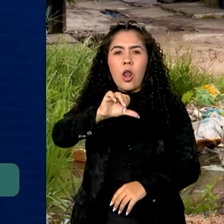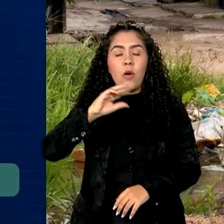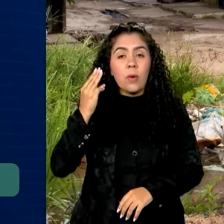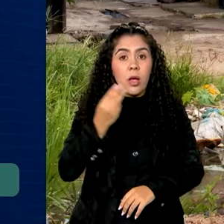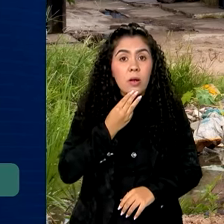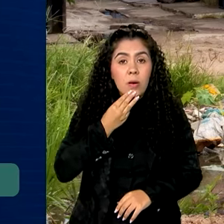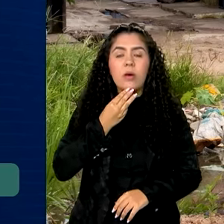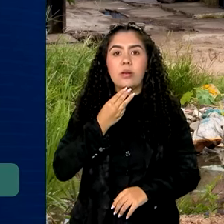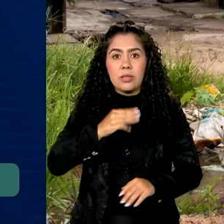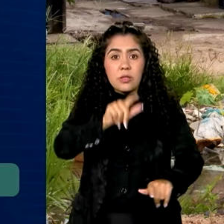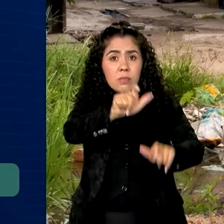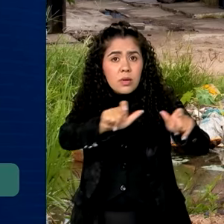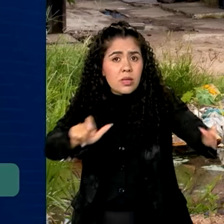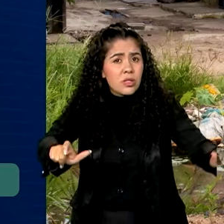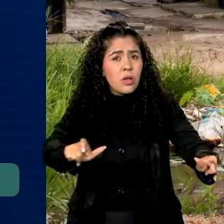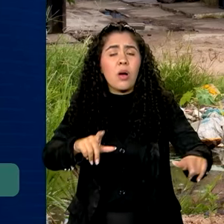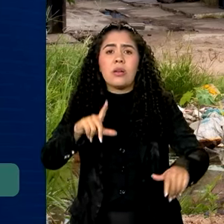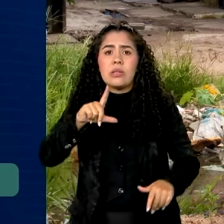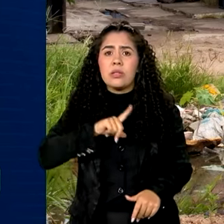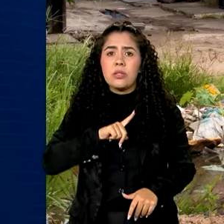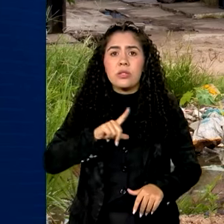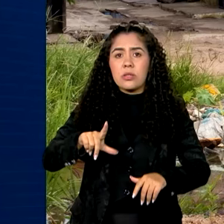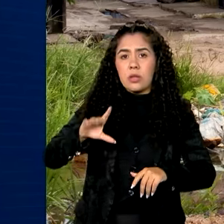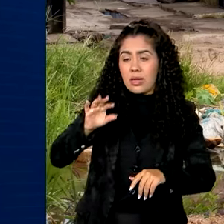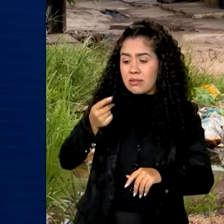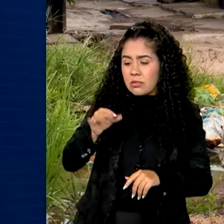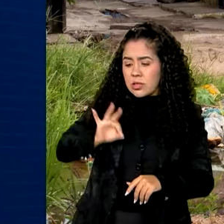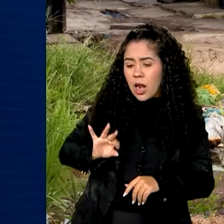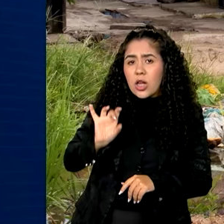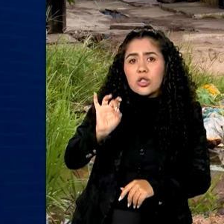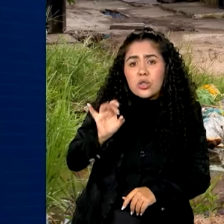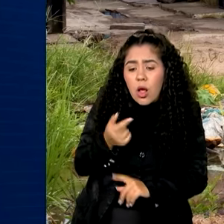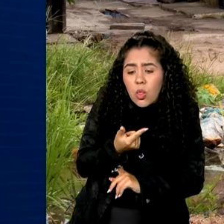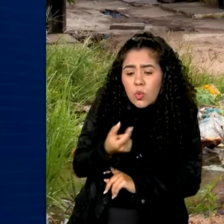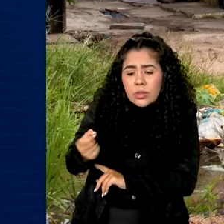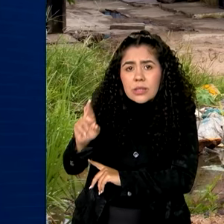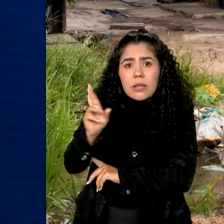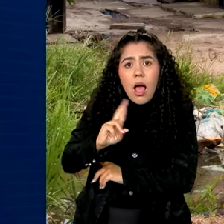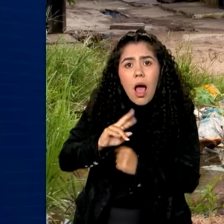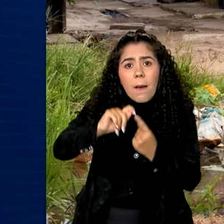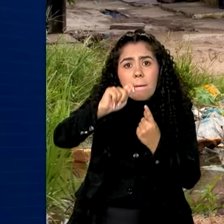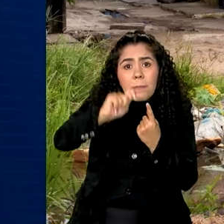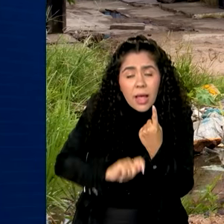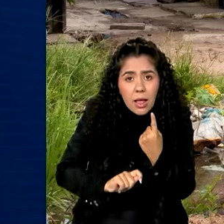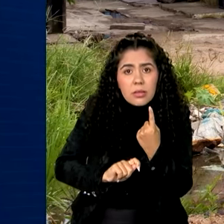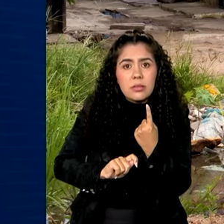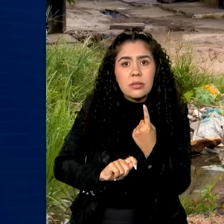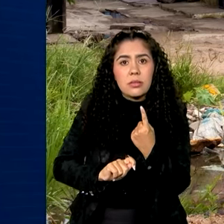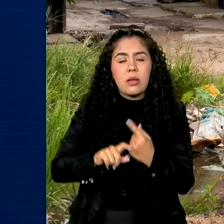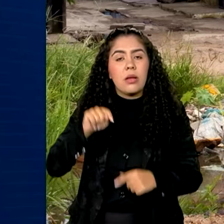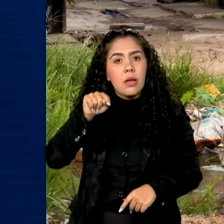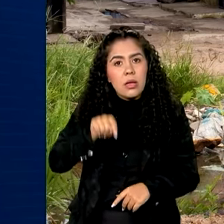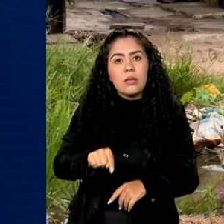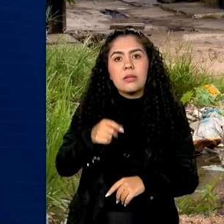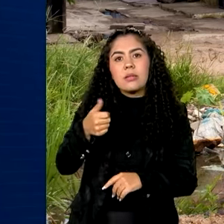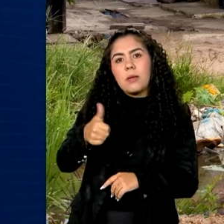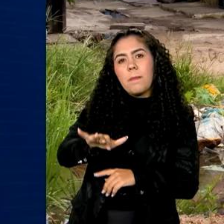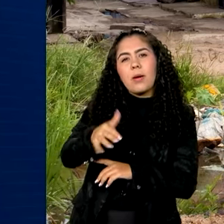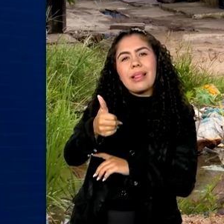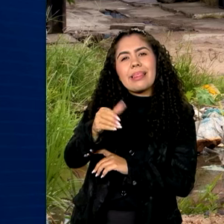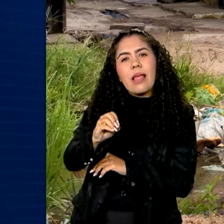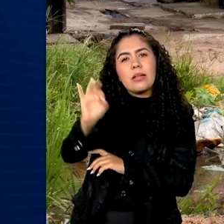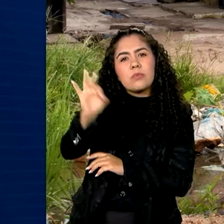de brasileiros viviam com menos de 209 reais por mês, representando quase 10% da população.